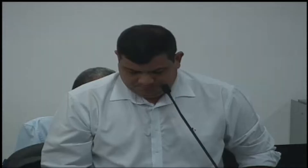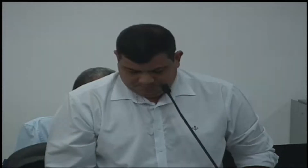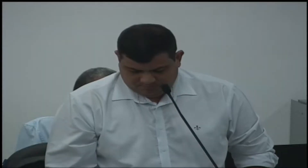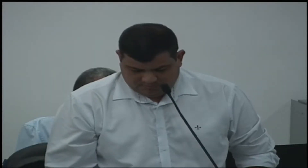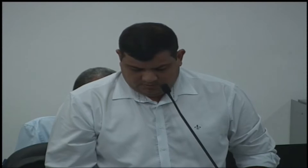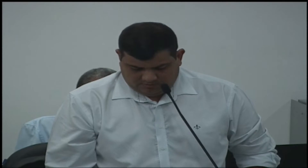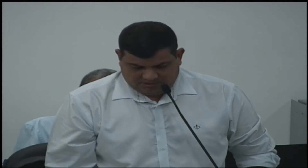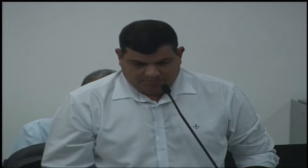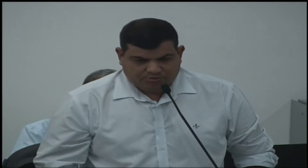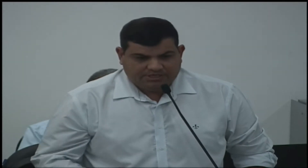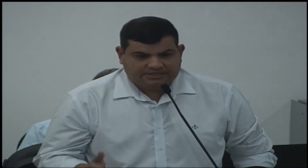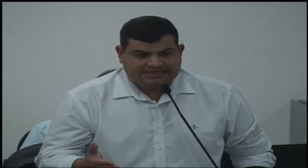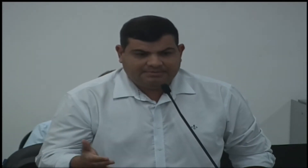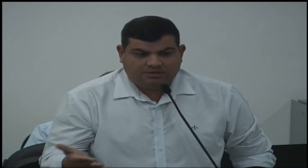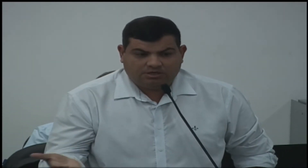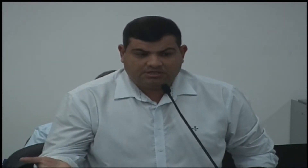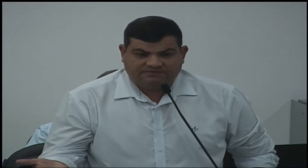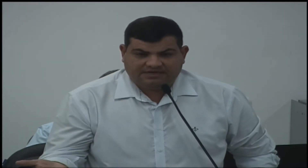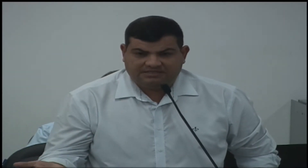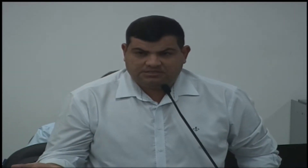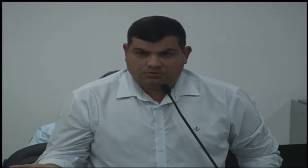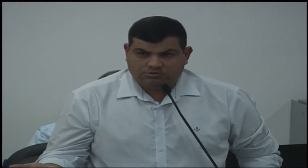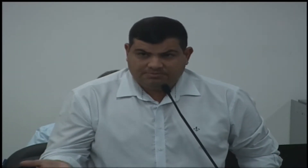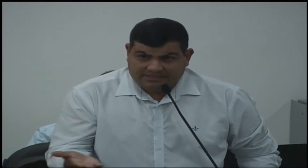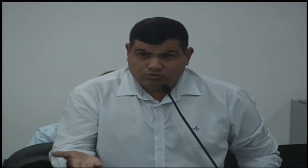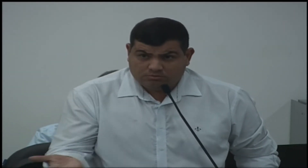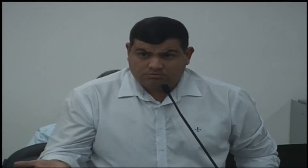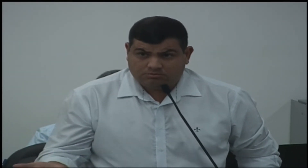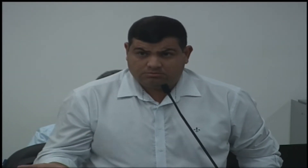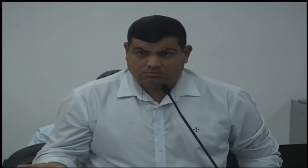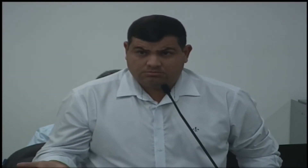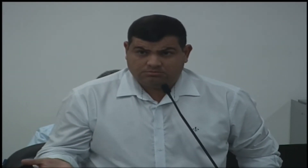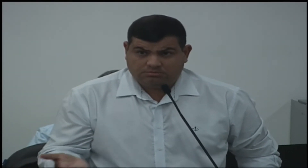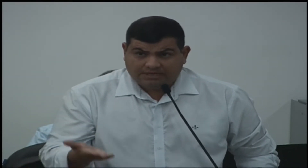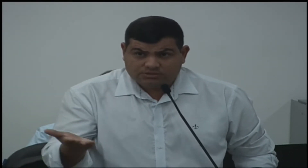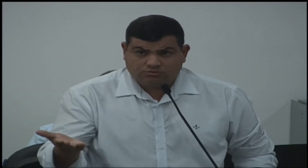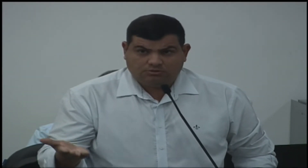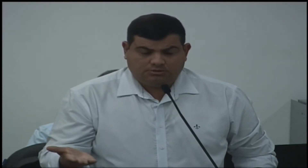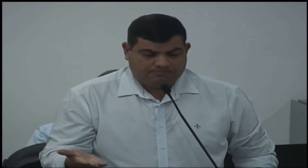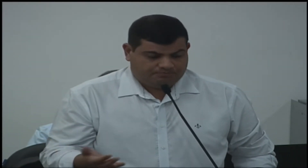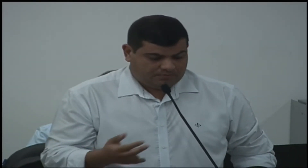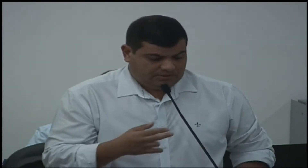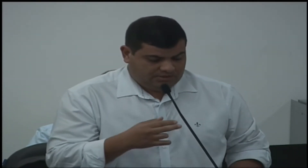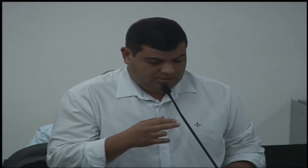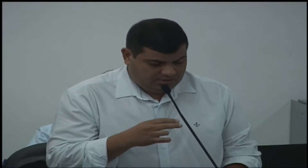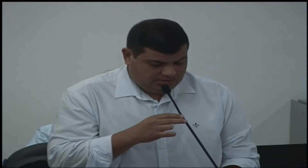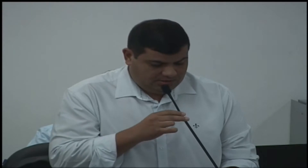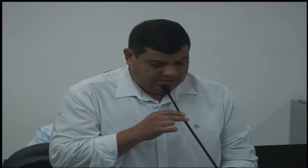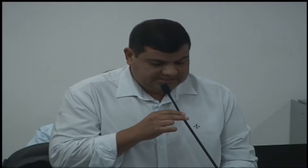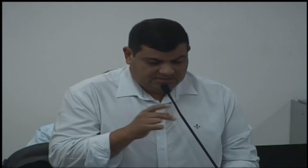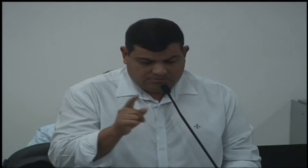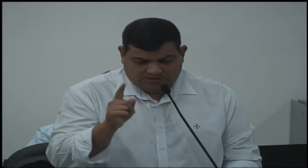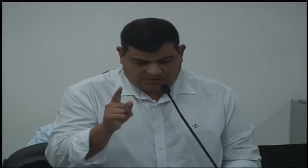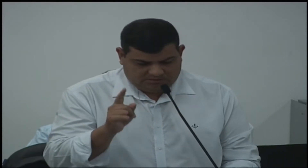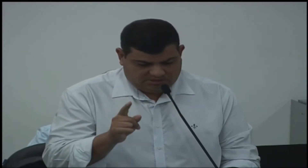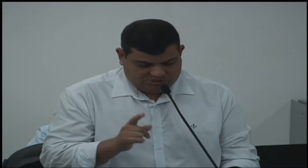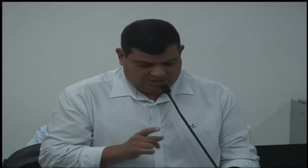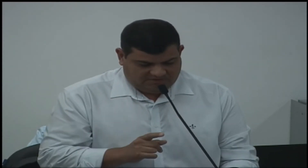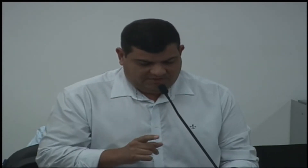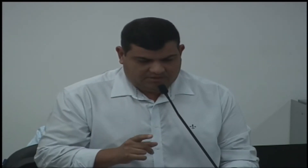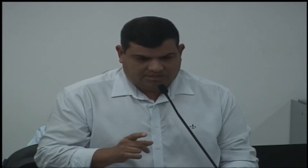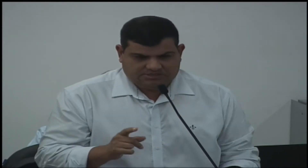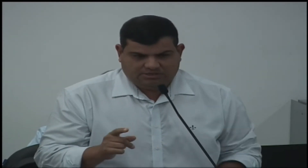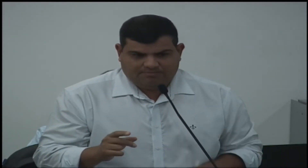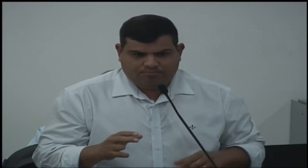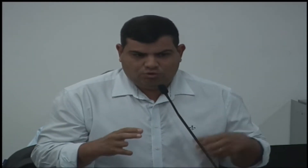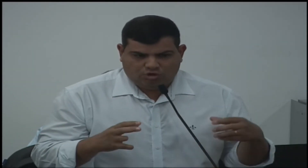importante. Até porque nada melhor que falar de saúde, médico. Médico. E em questão do que a senhora